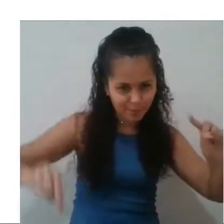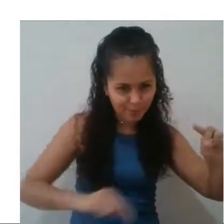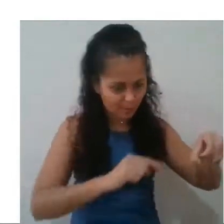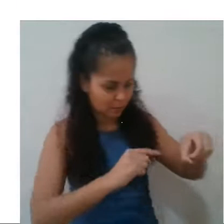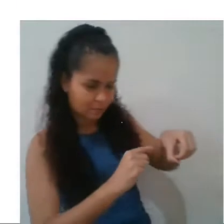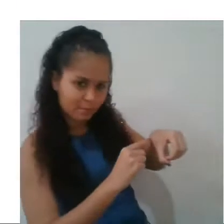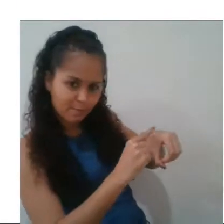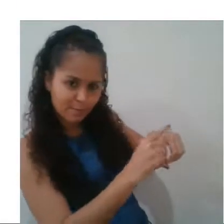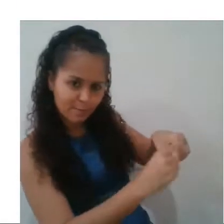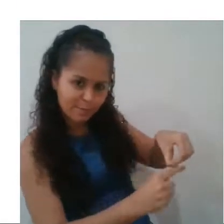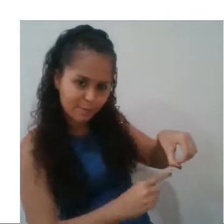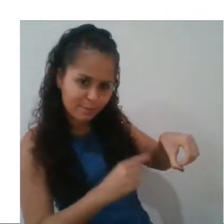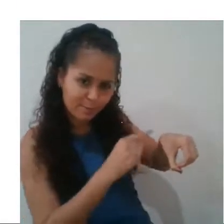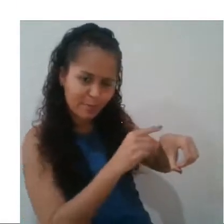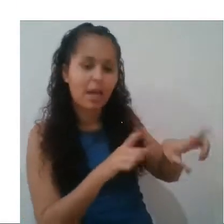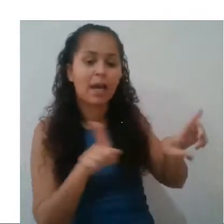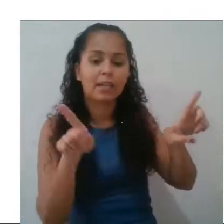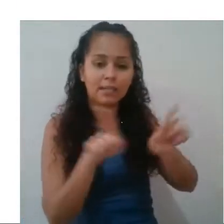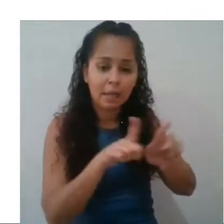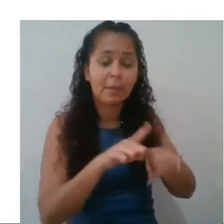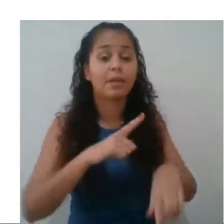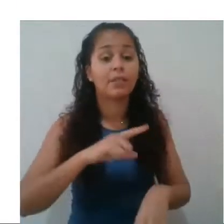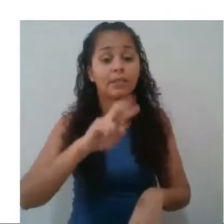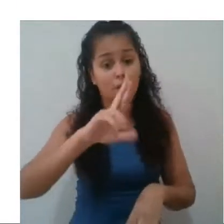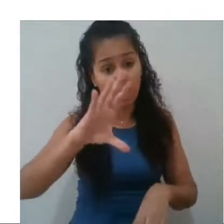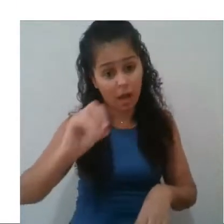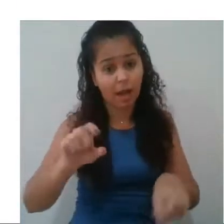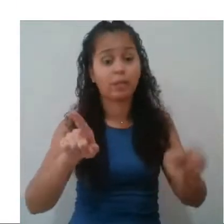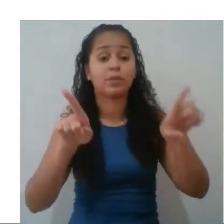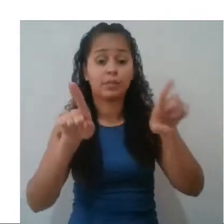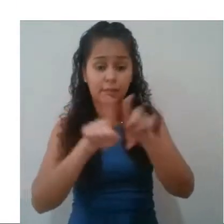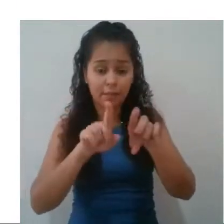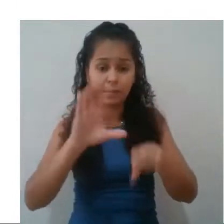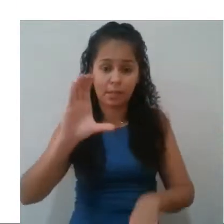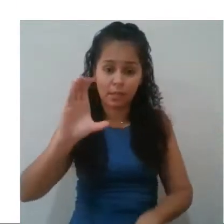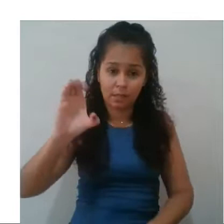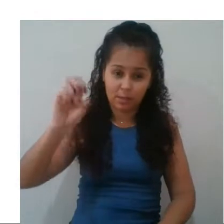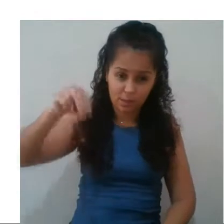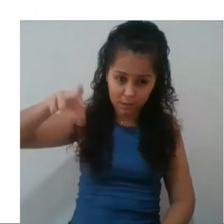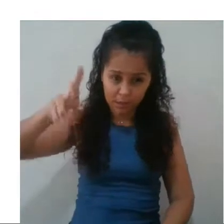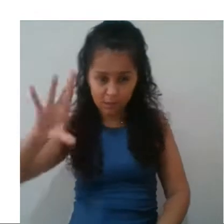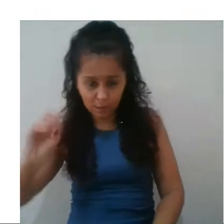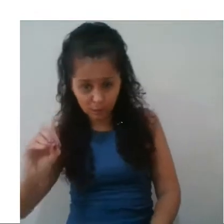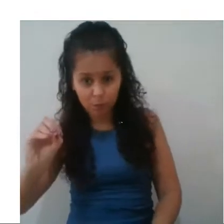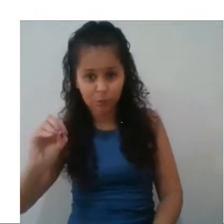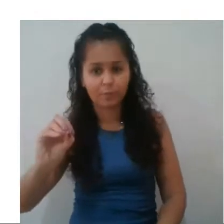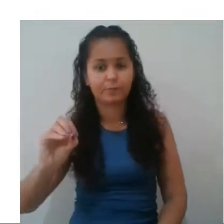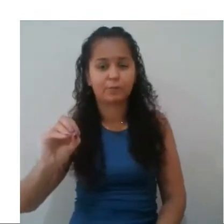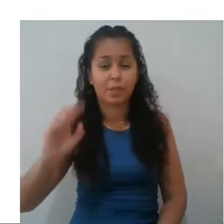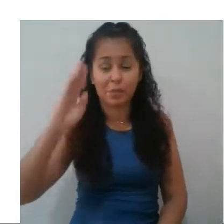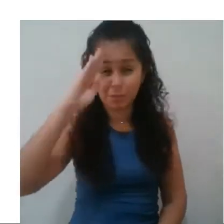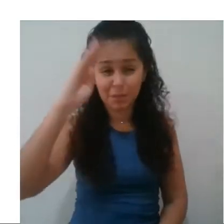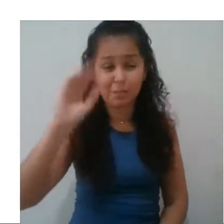corte. E esse círculo também possuirá um raio e um centro. Estou representando esse centro pela letra